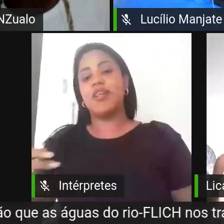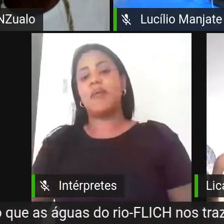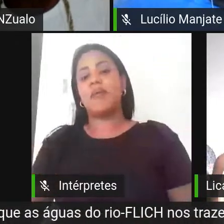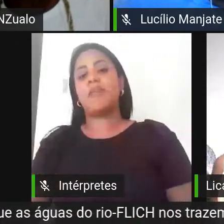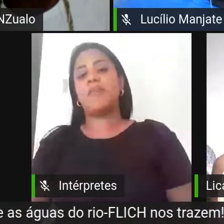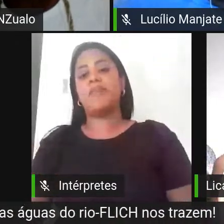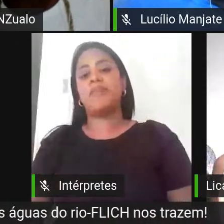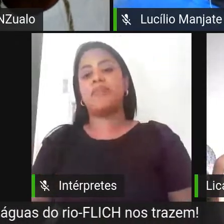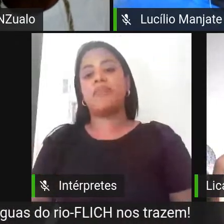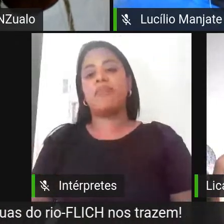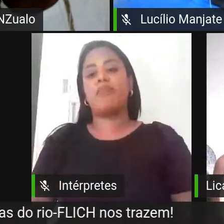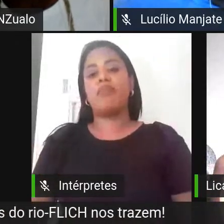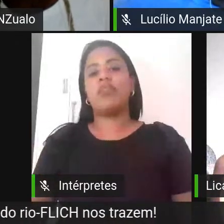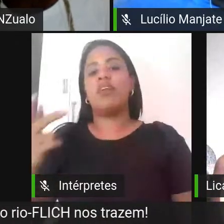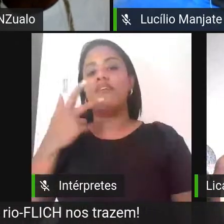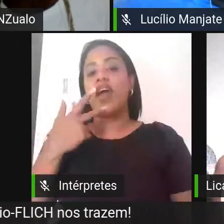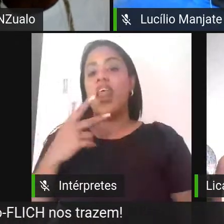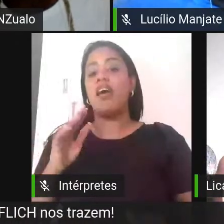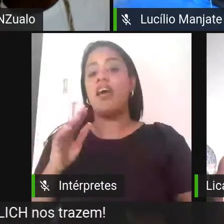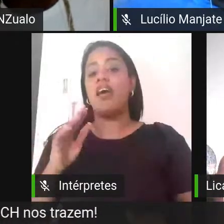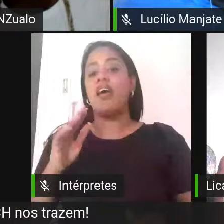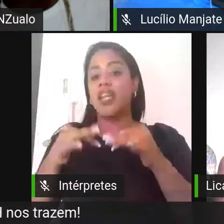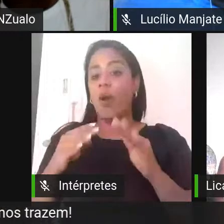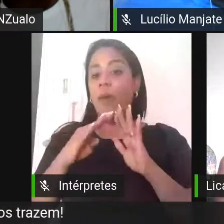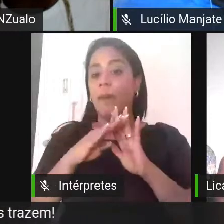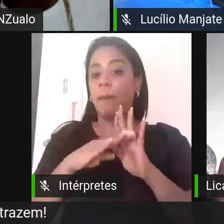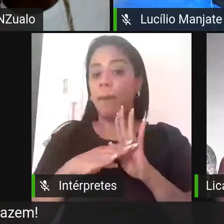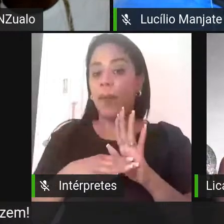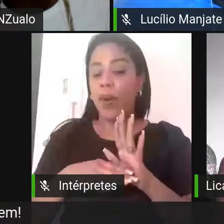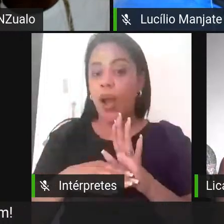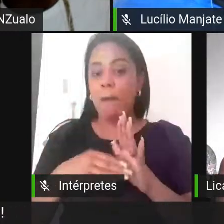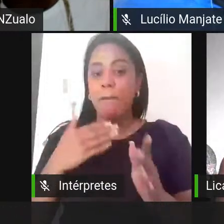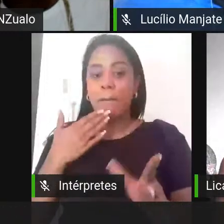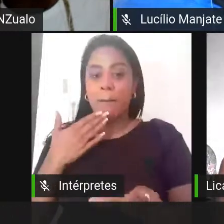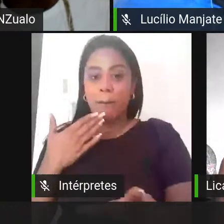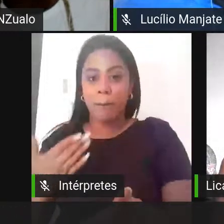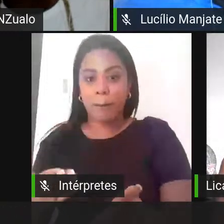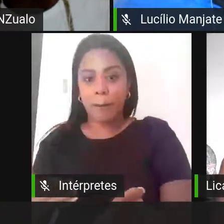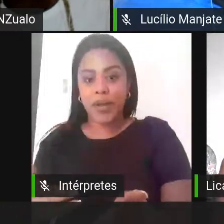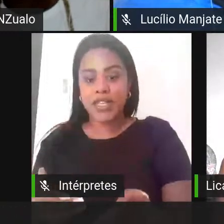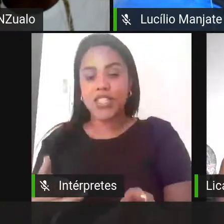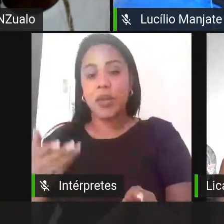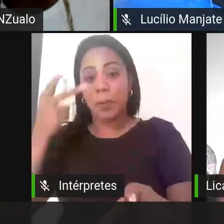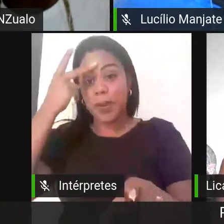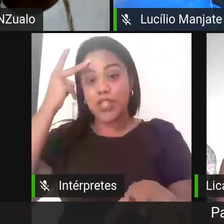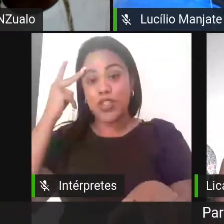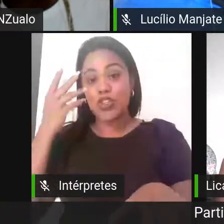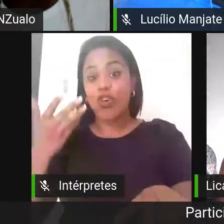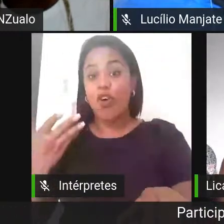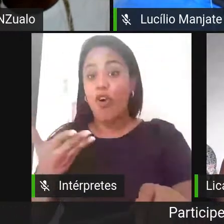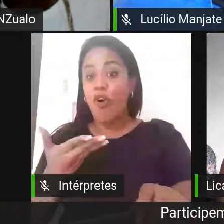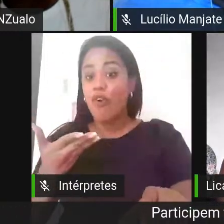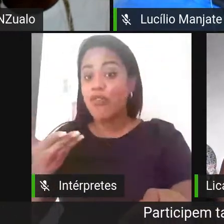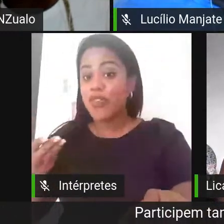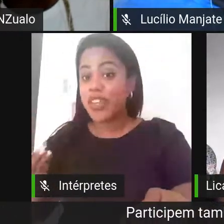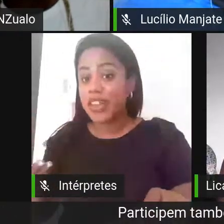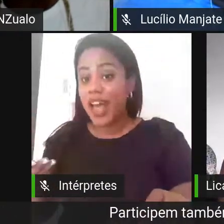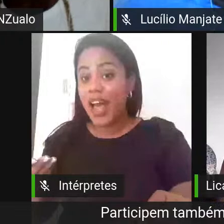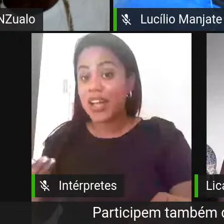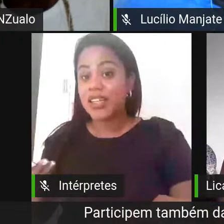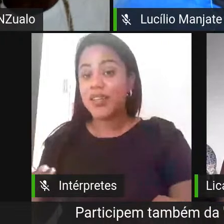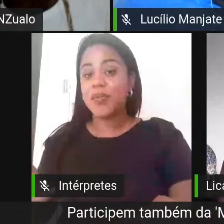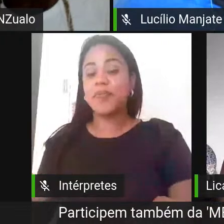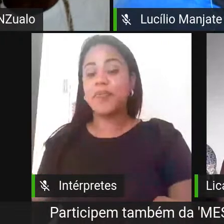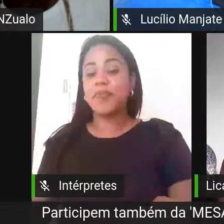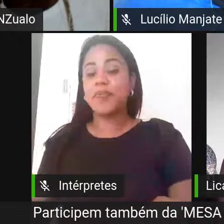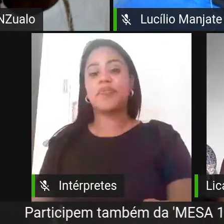termino o programa, peço para os convidados, né, que vão ao programa, para sugerirem obras literárias no final.